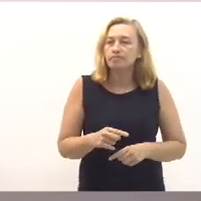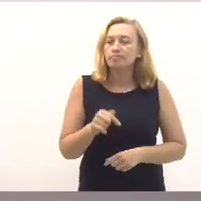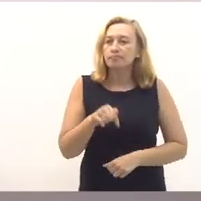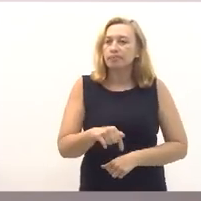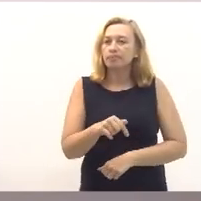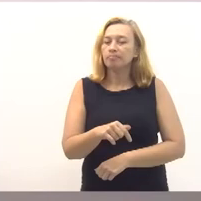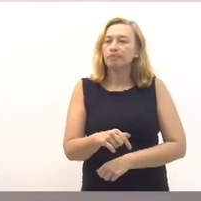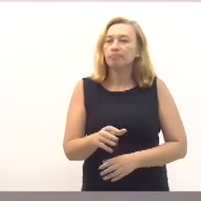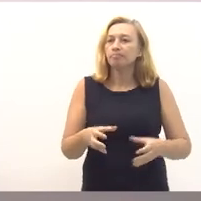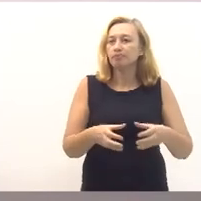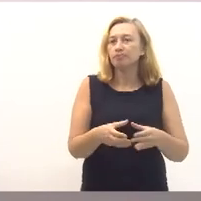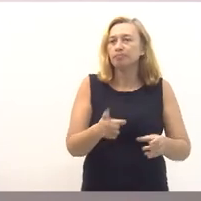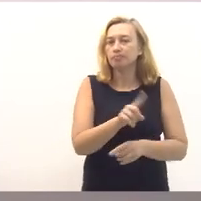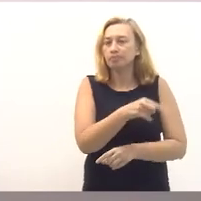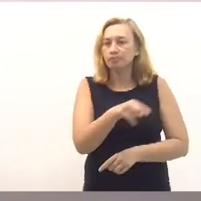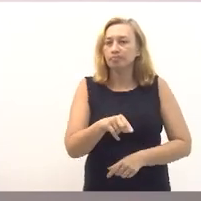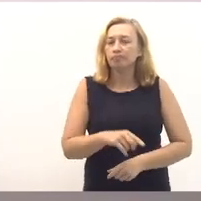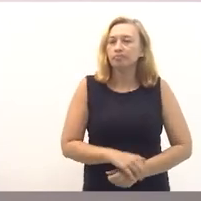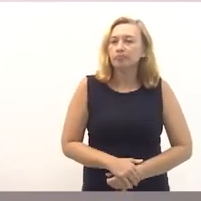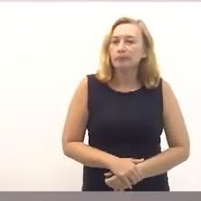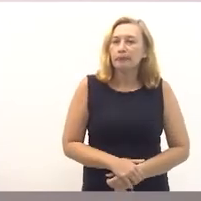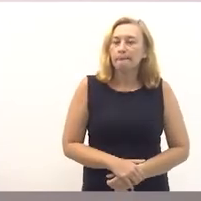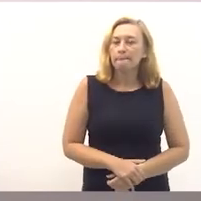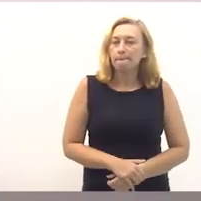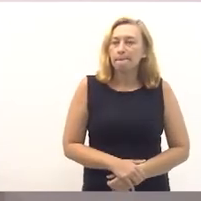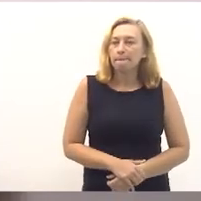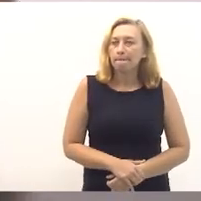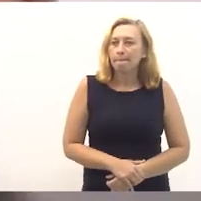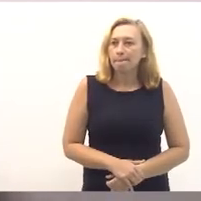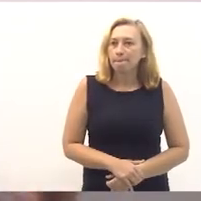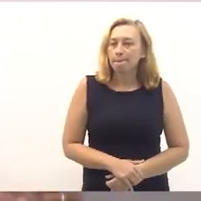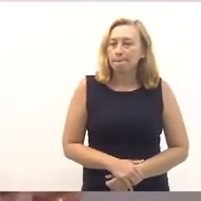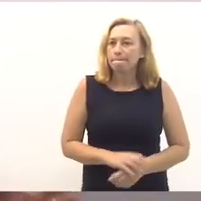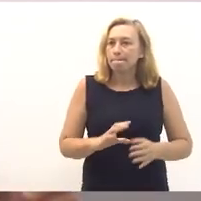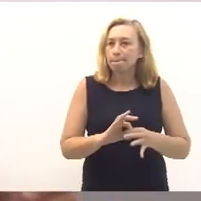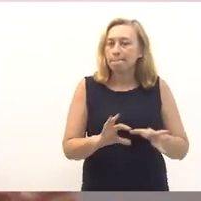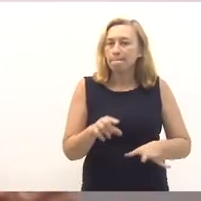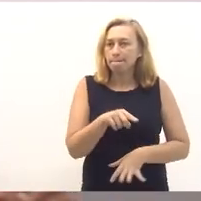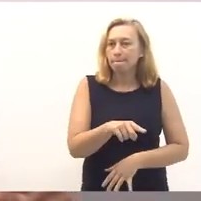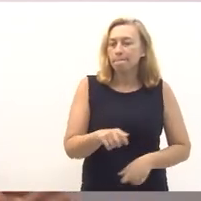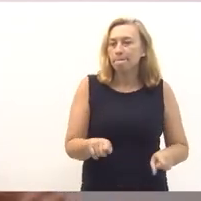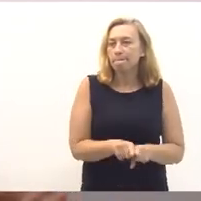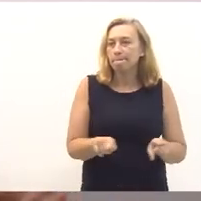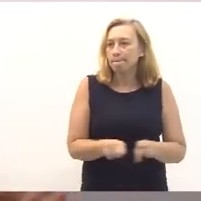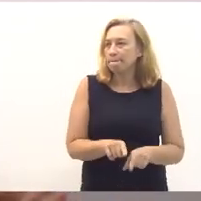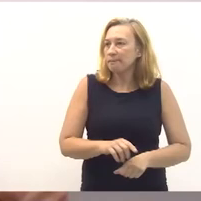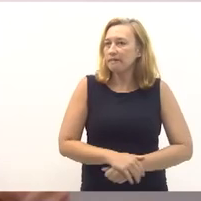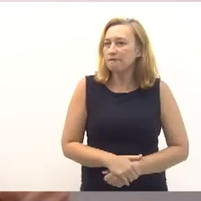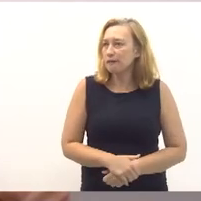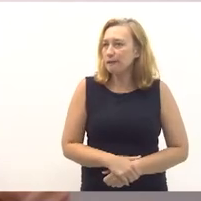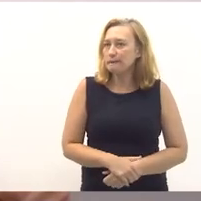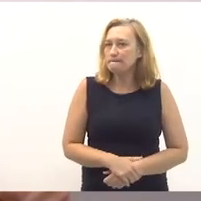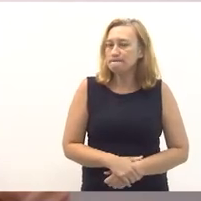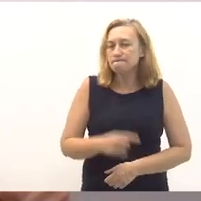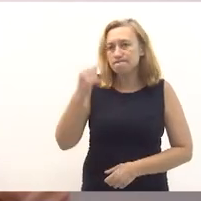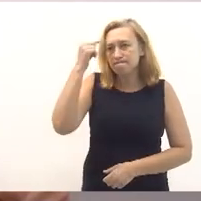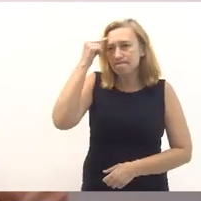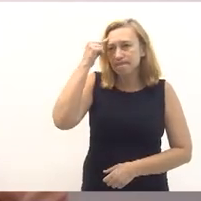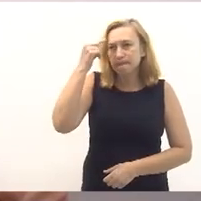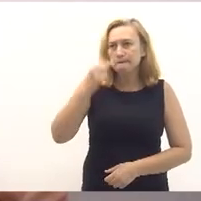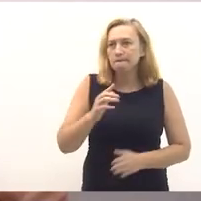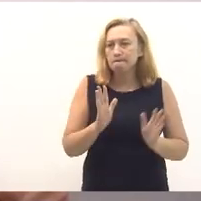e você é realmente um guerreiro e deixar aqui também uma uma reflexão